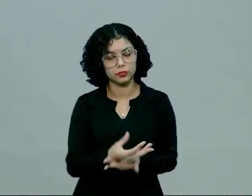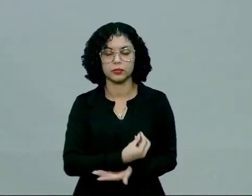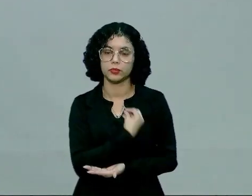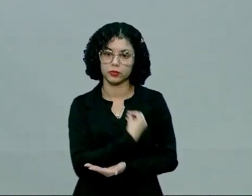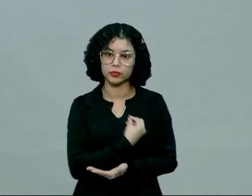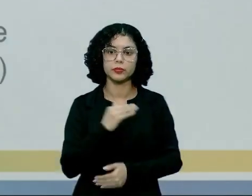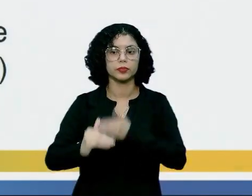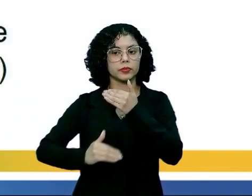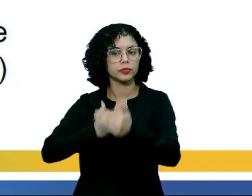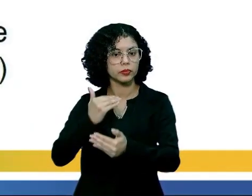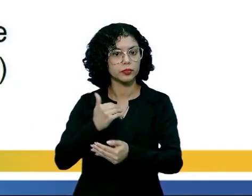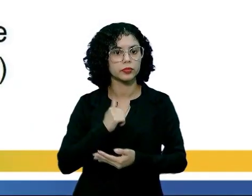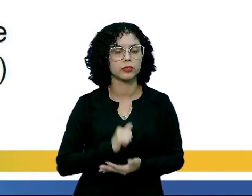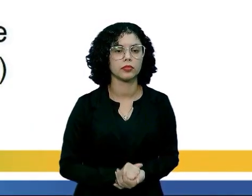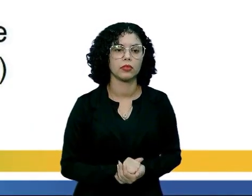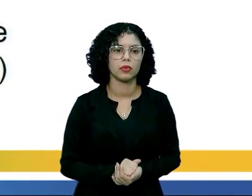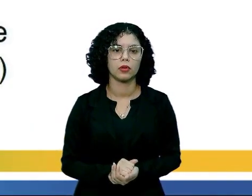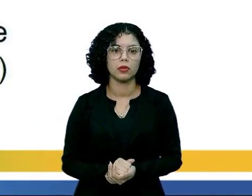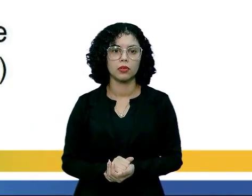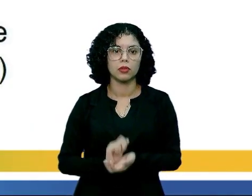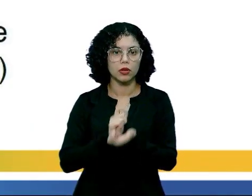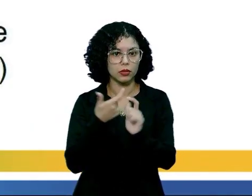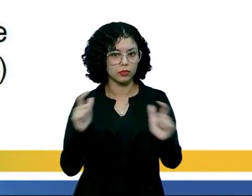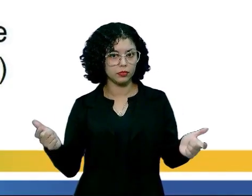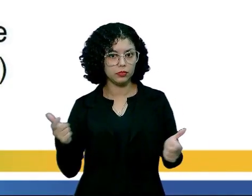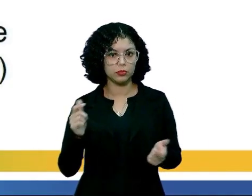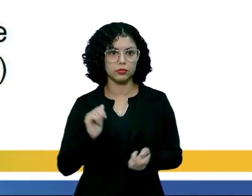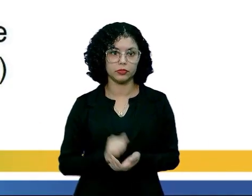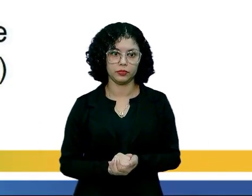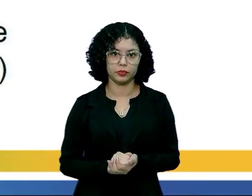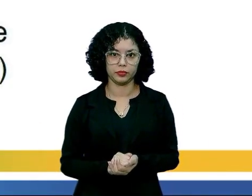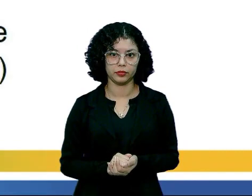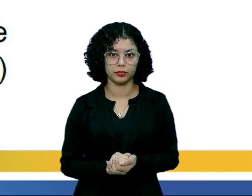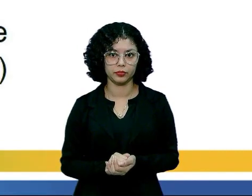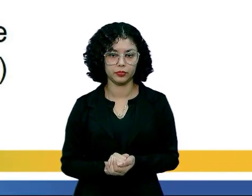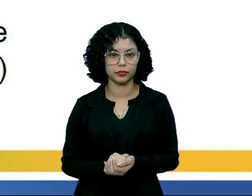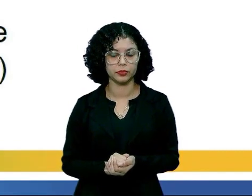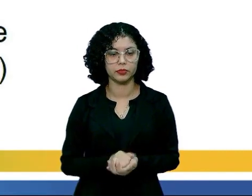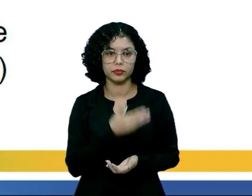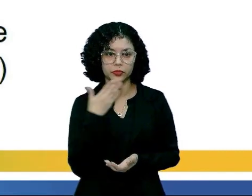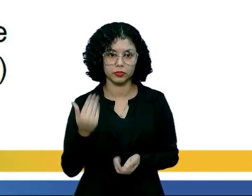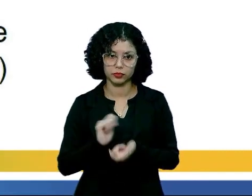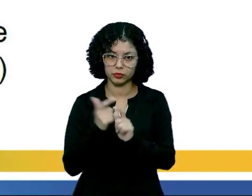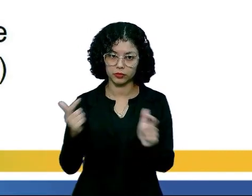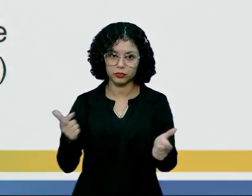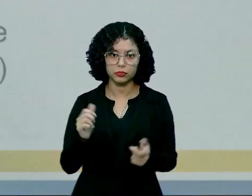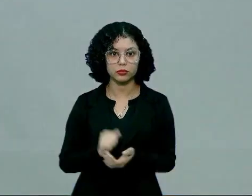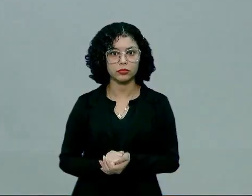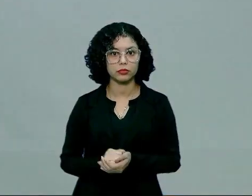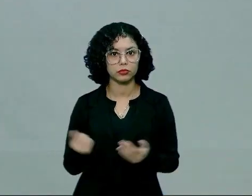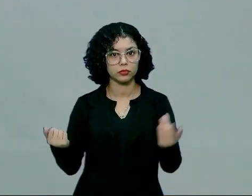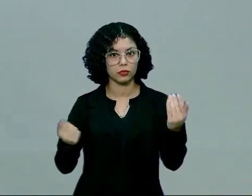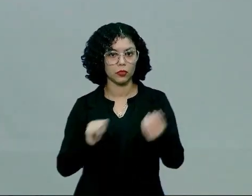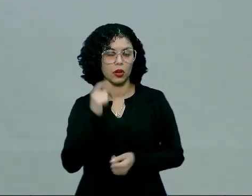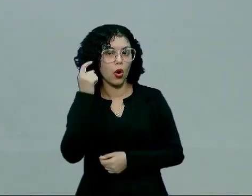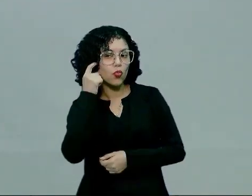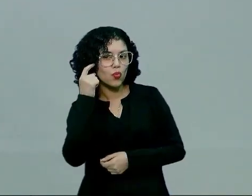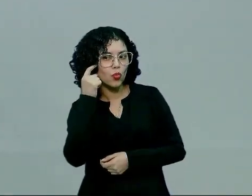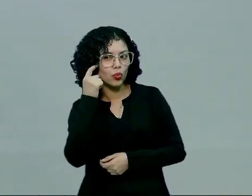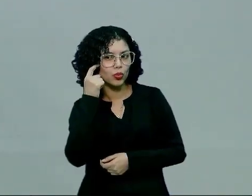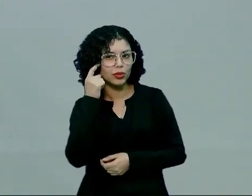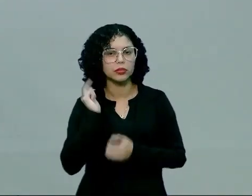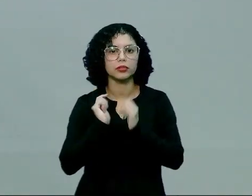sua vida desenvolvimento da vida mais um pouquinho Ah e por que vai fazer essa melhora porque vai aumentar o fluxo sanguíneo